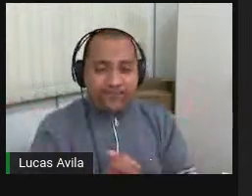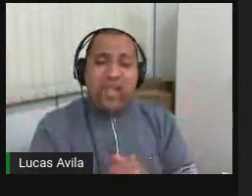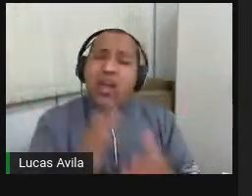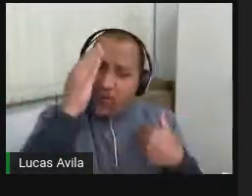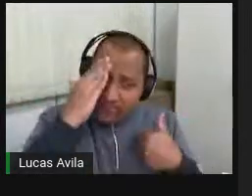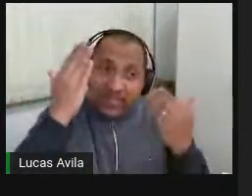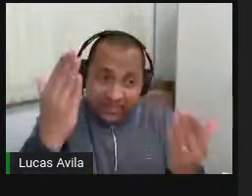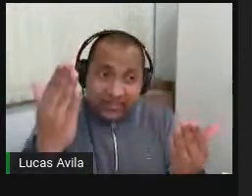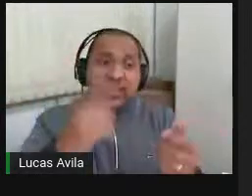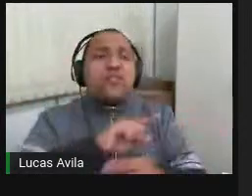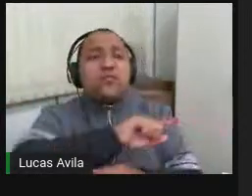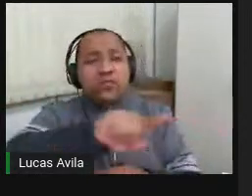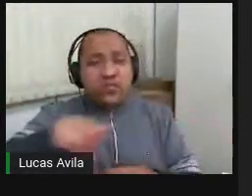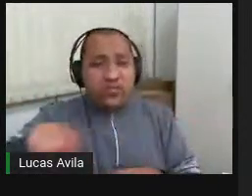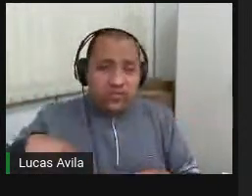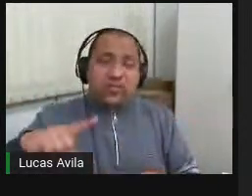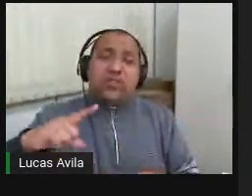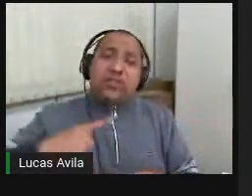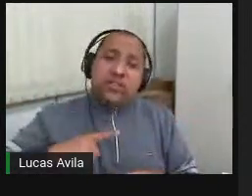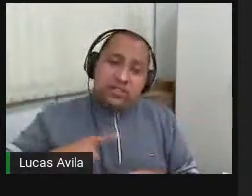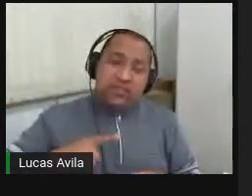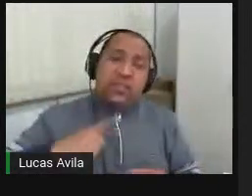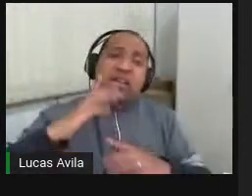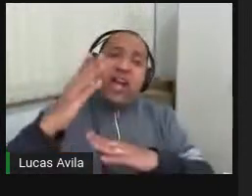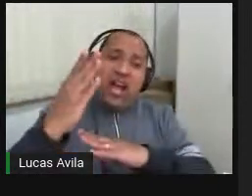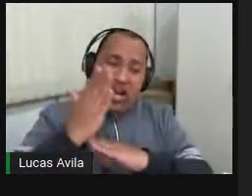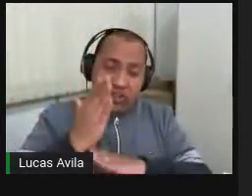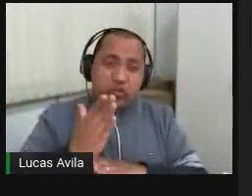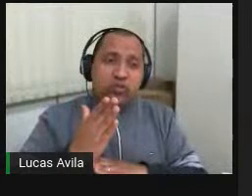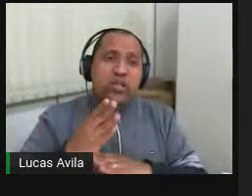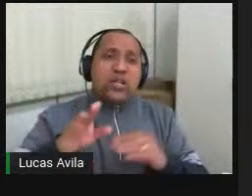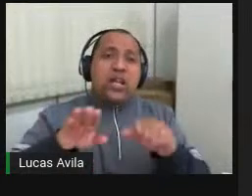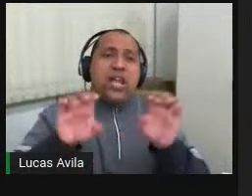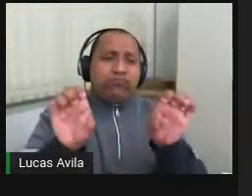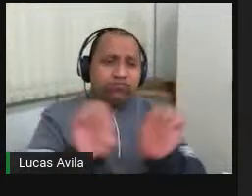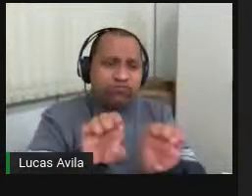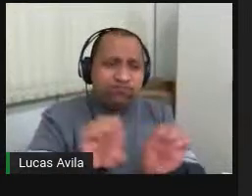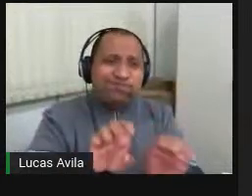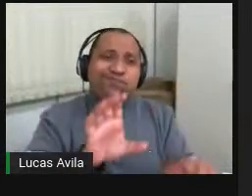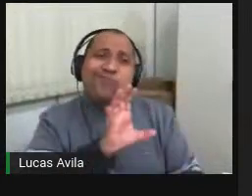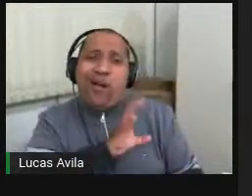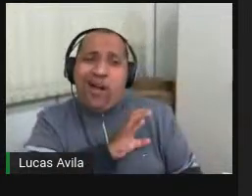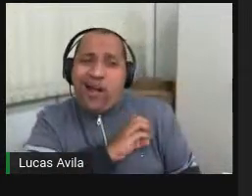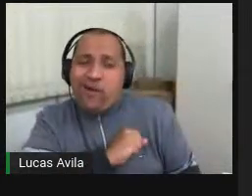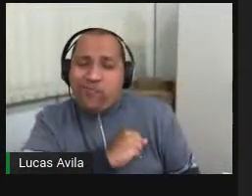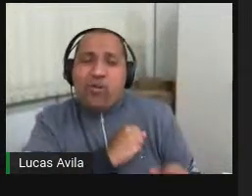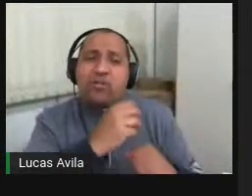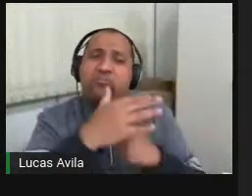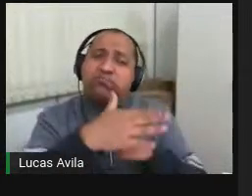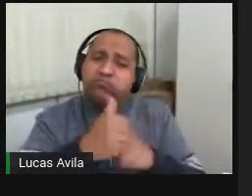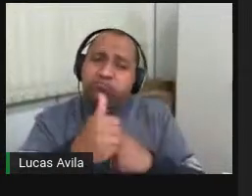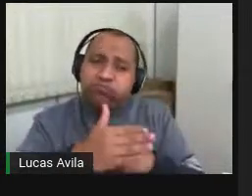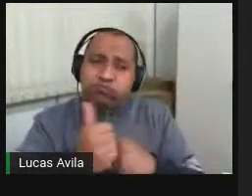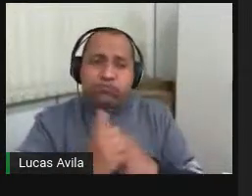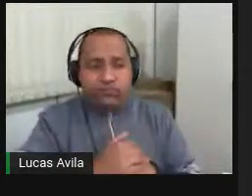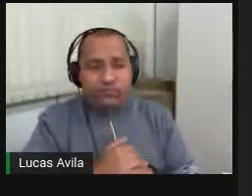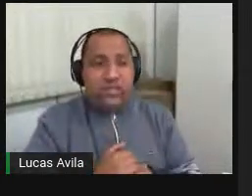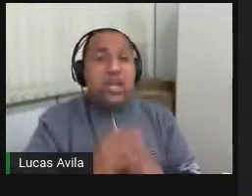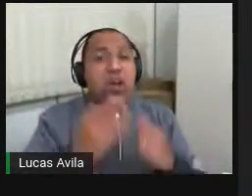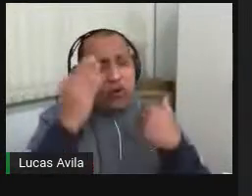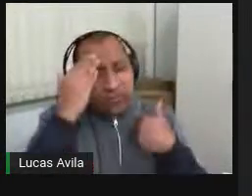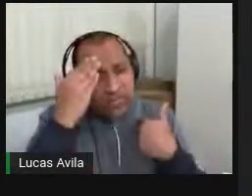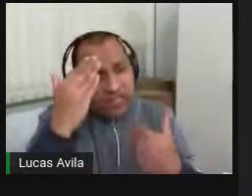Vocês são as nossas bases de amor e compreensão. Agradecemos aos